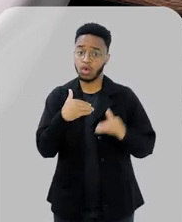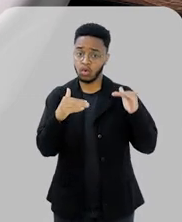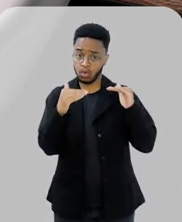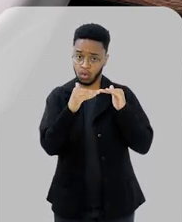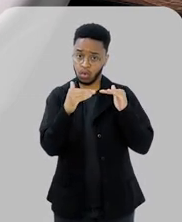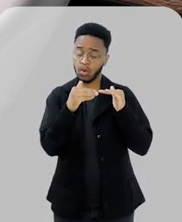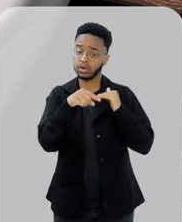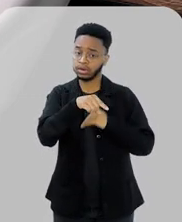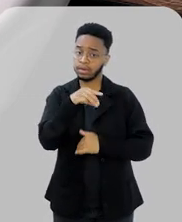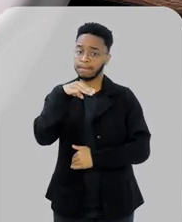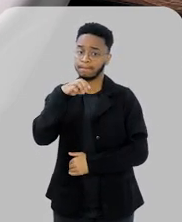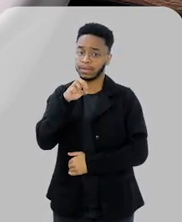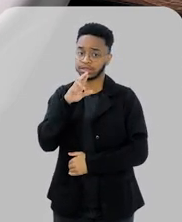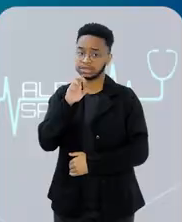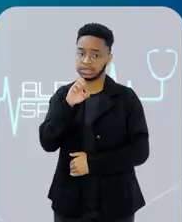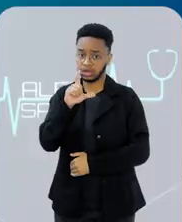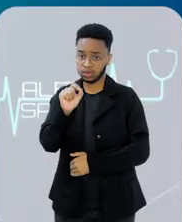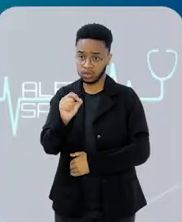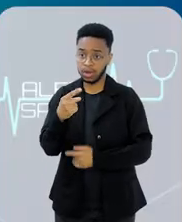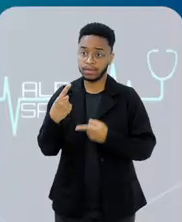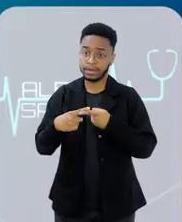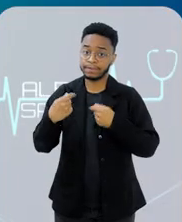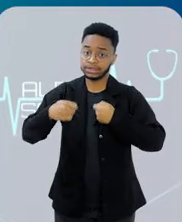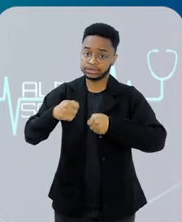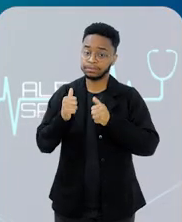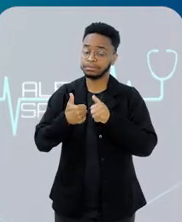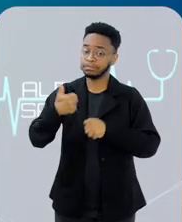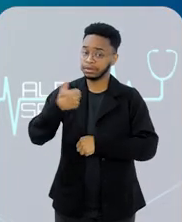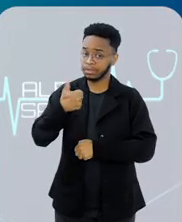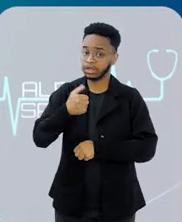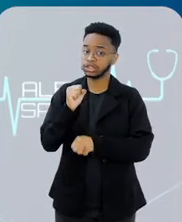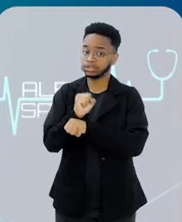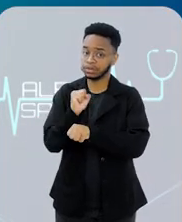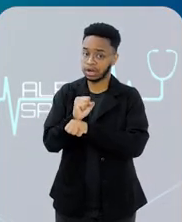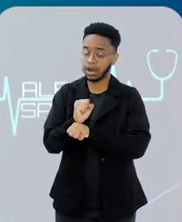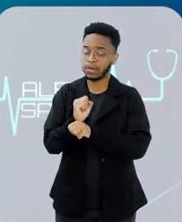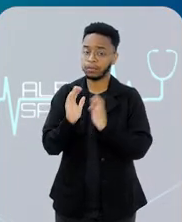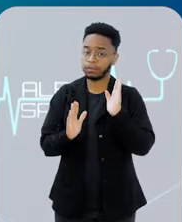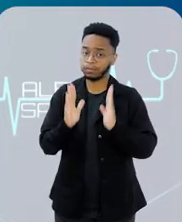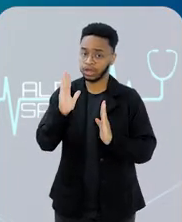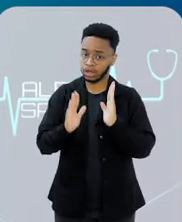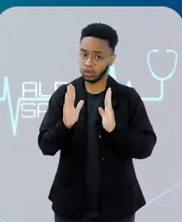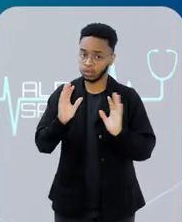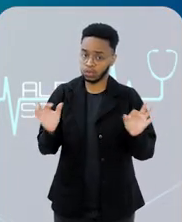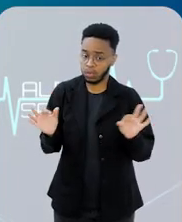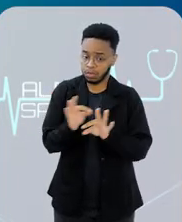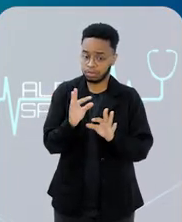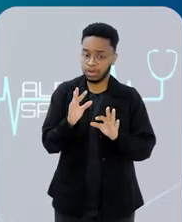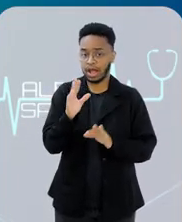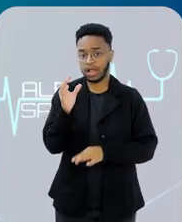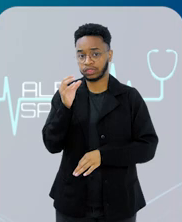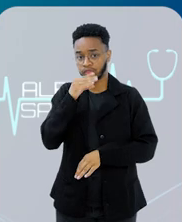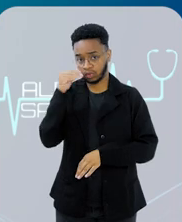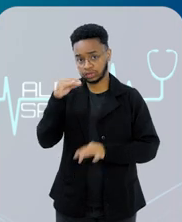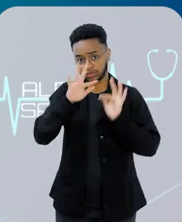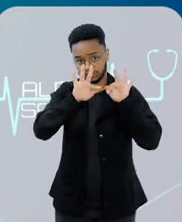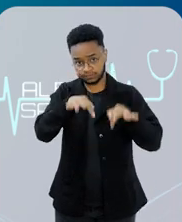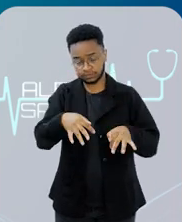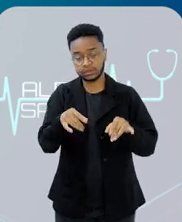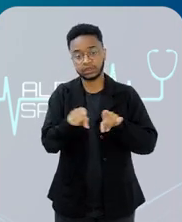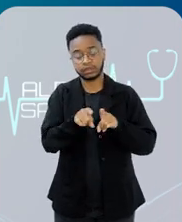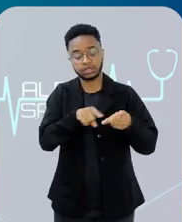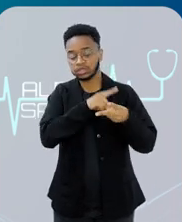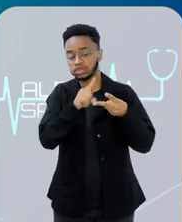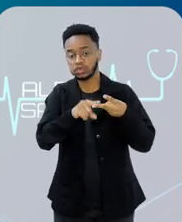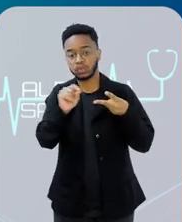corroboro a mesma opinião do Marcelo, né? Primeiro, aguardar esse momento de maturação. Segundo, é fato que